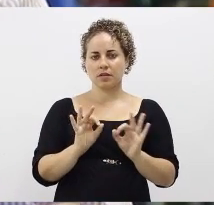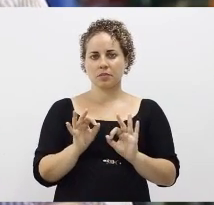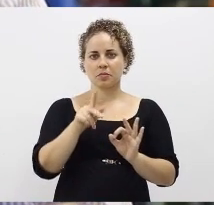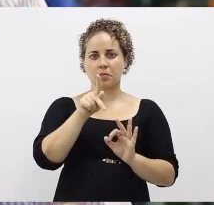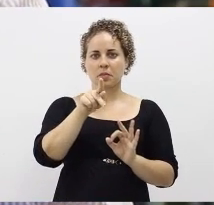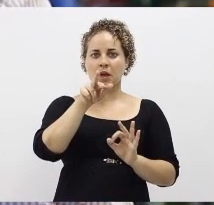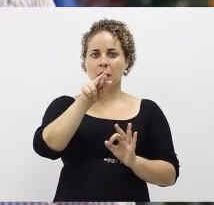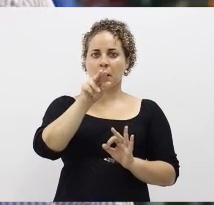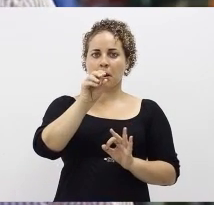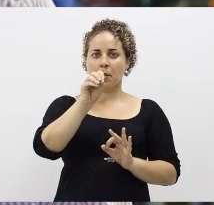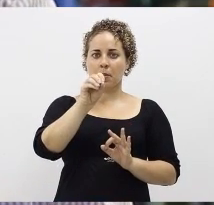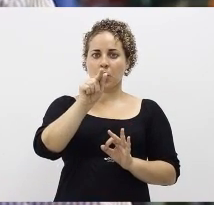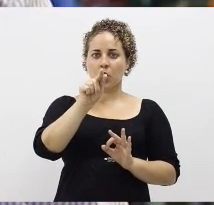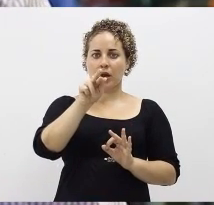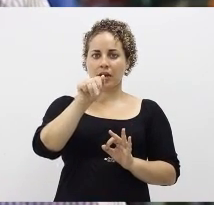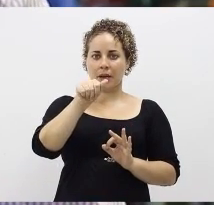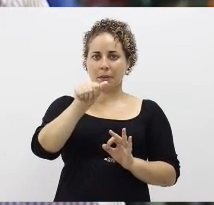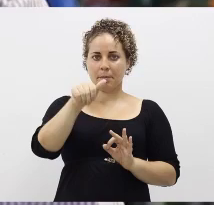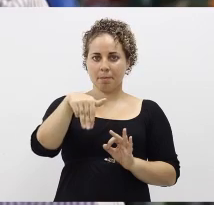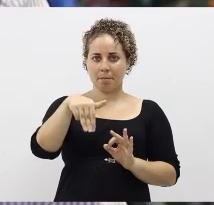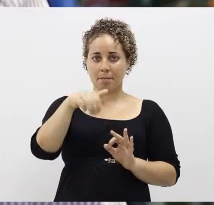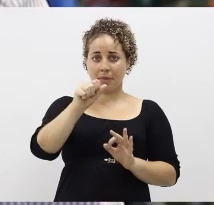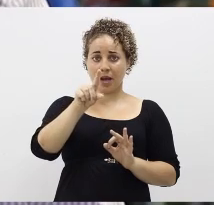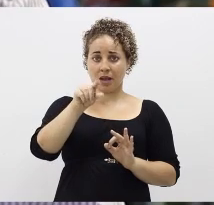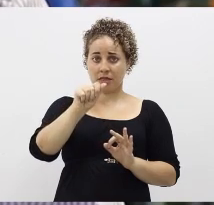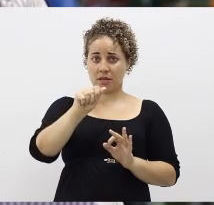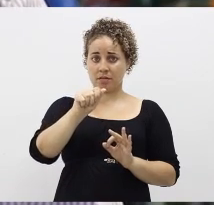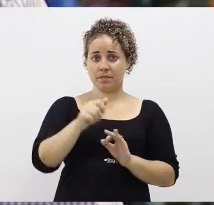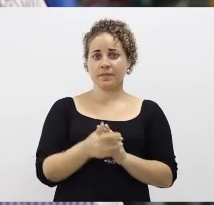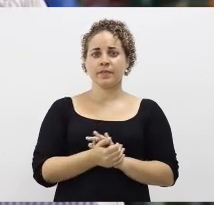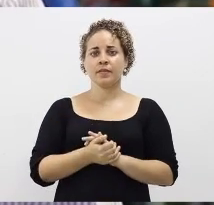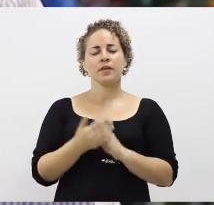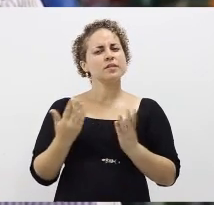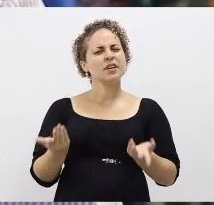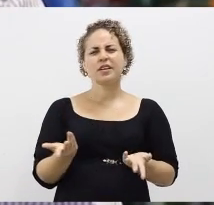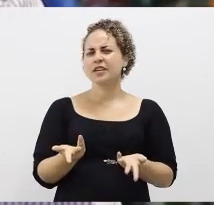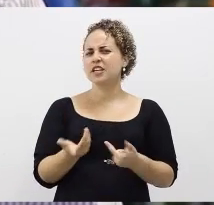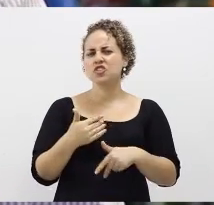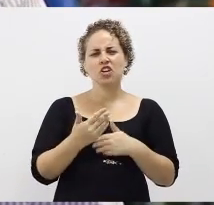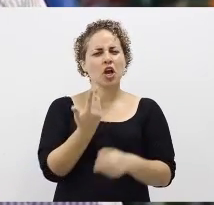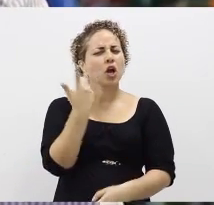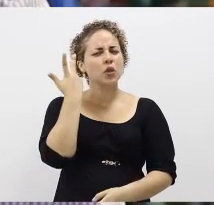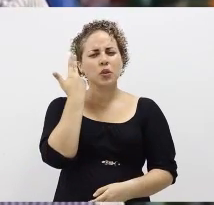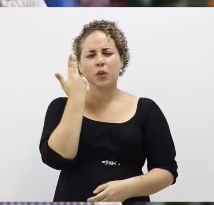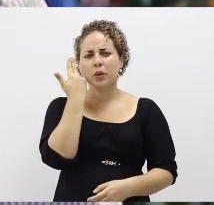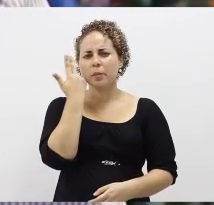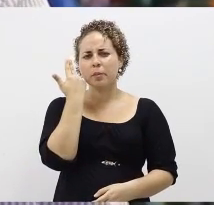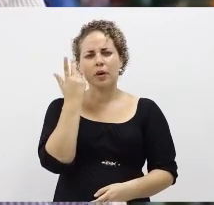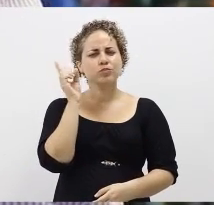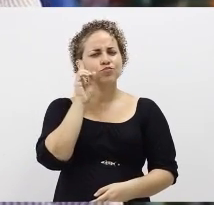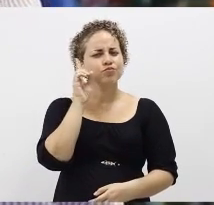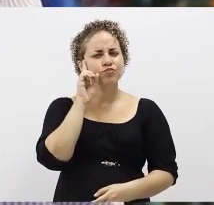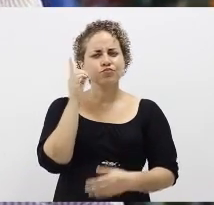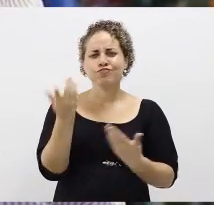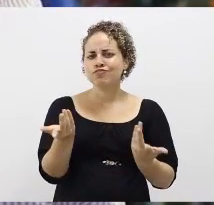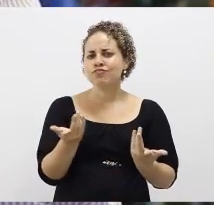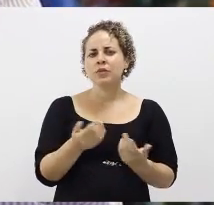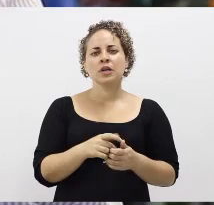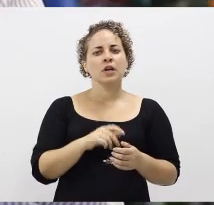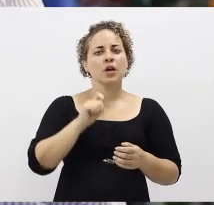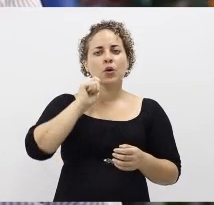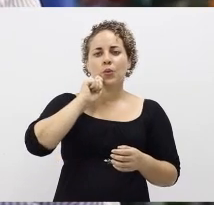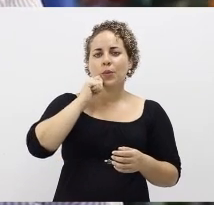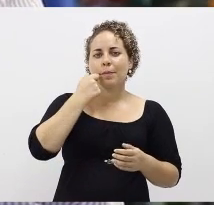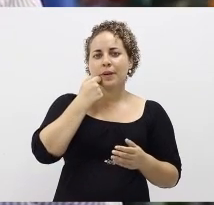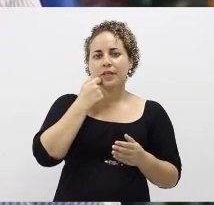decisão programada? São aquelas decisões absolutamente rotineiras. Por exemplo, uma pequena